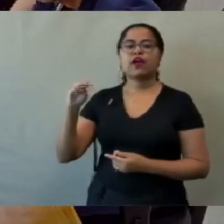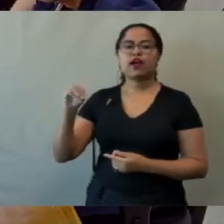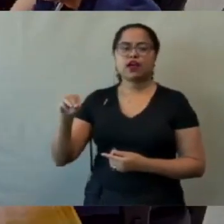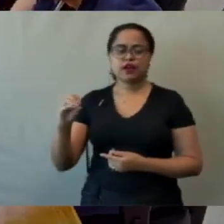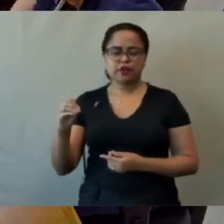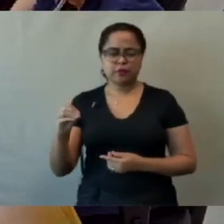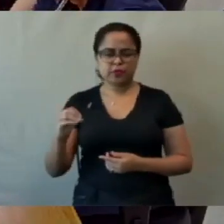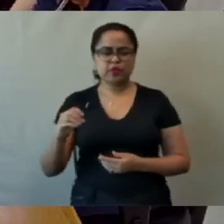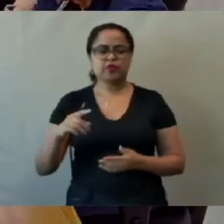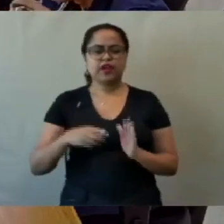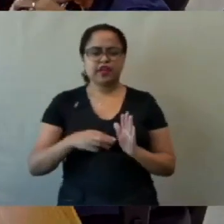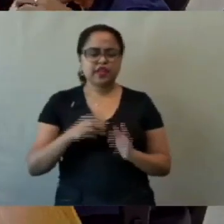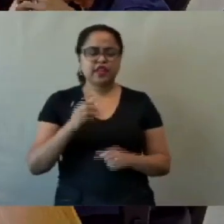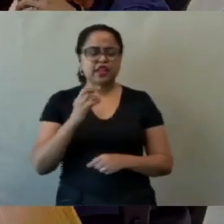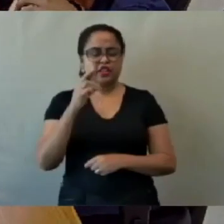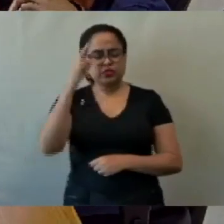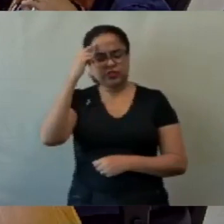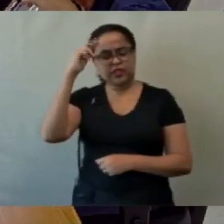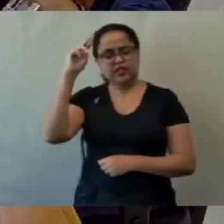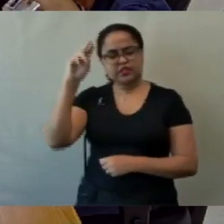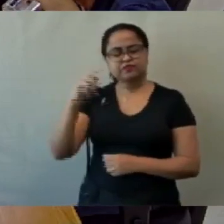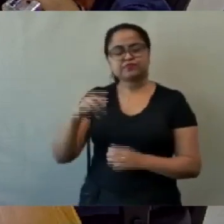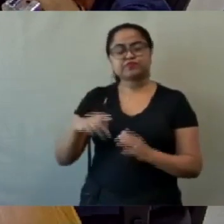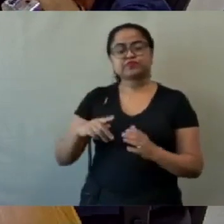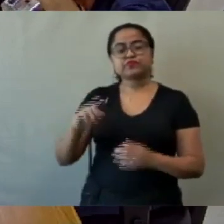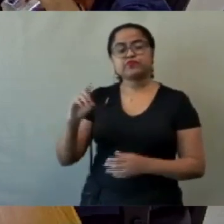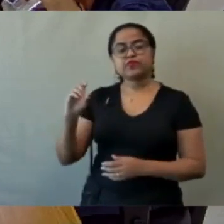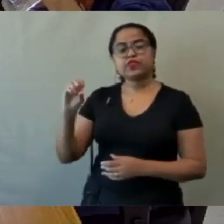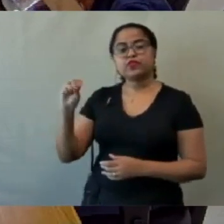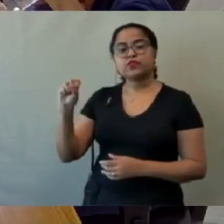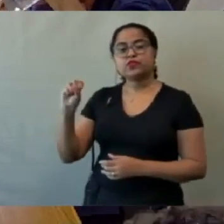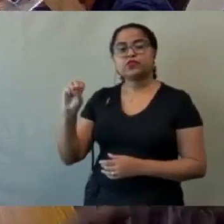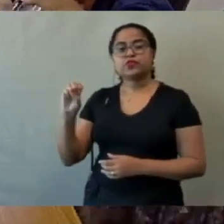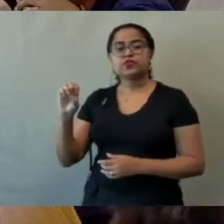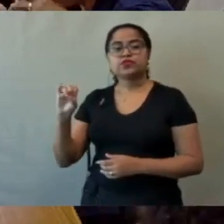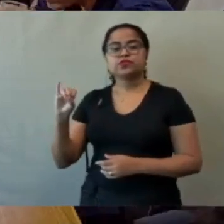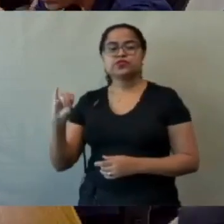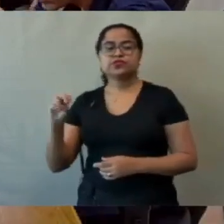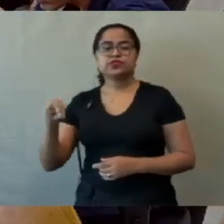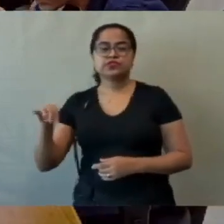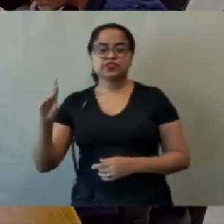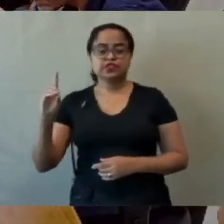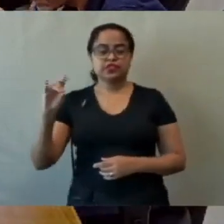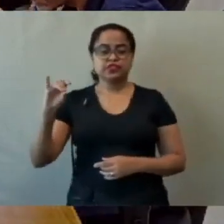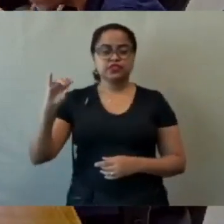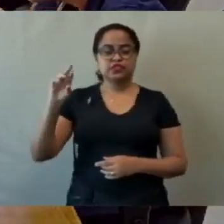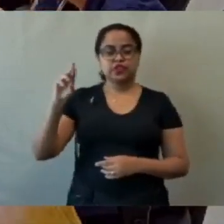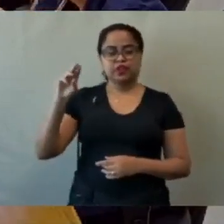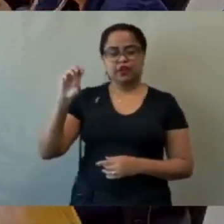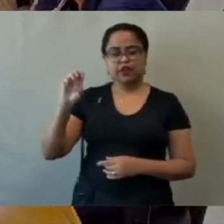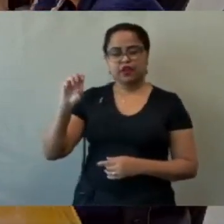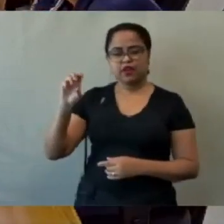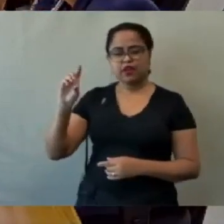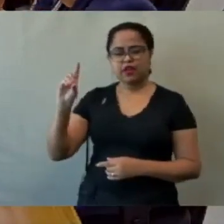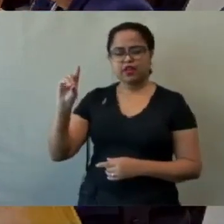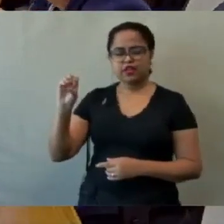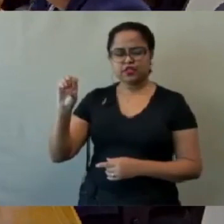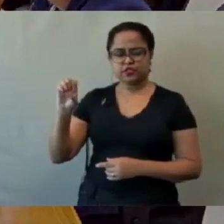e é representante dos trabalhadores terceirizados da educação. Bem-vinda. Eu vou no banheiro quando você fala, mas já vou.